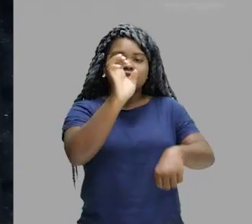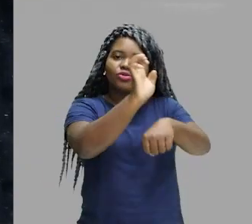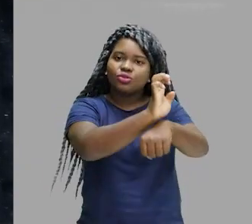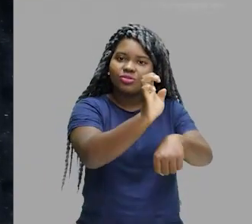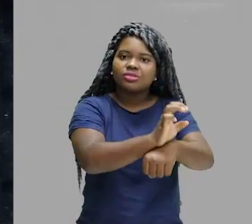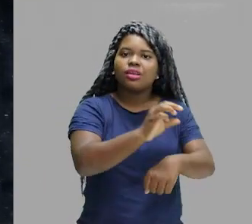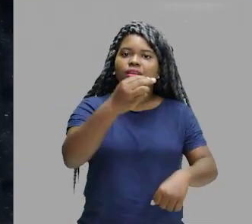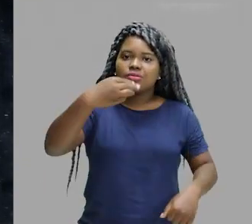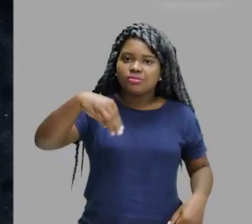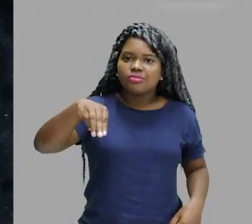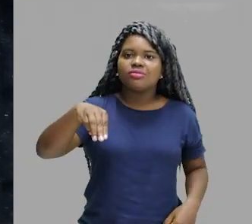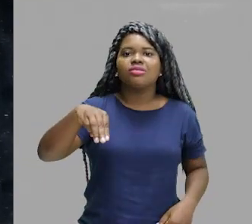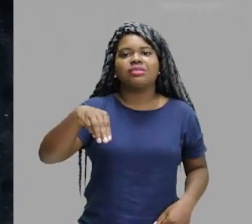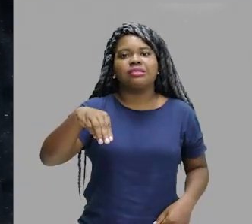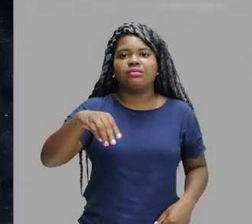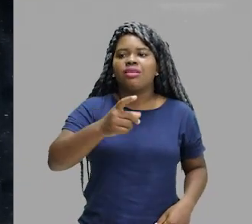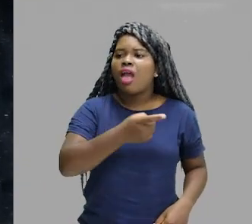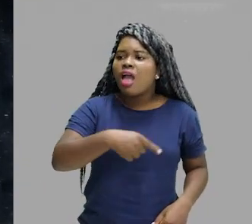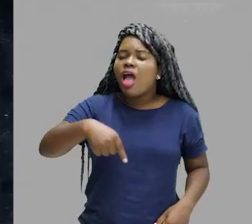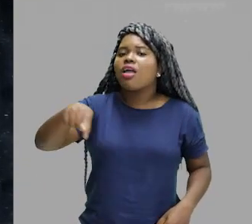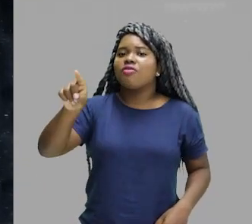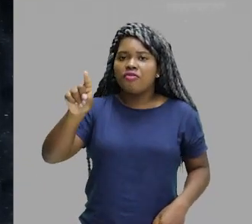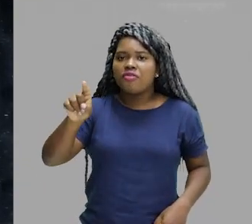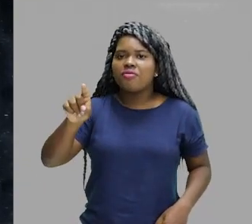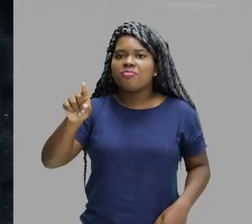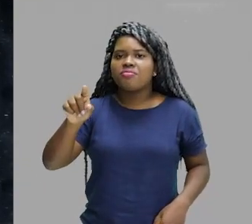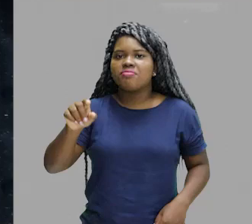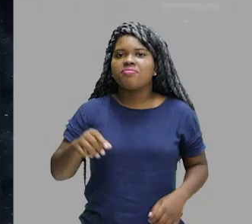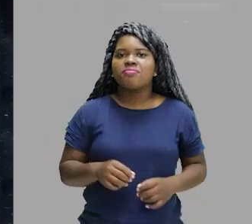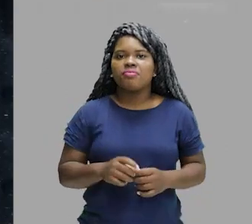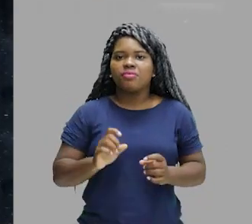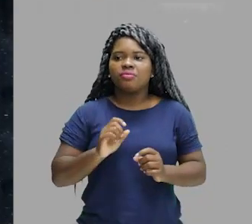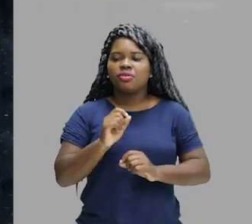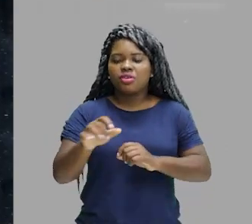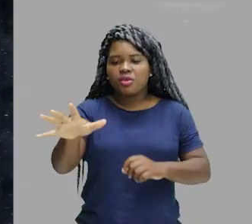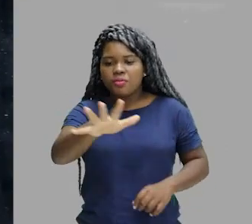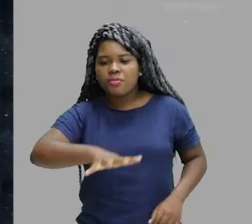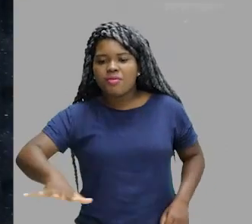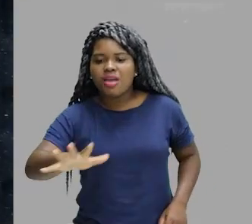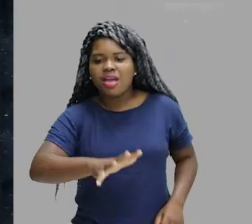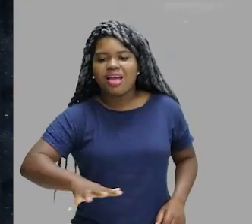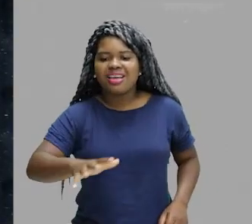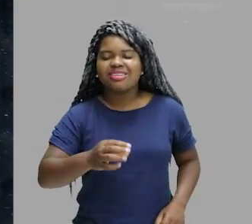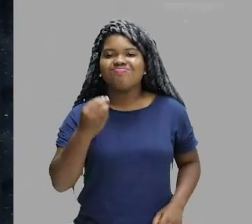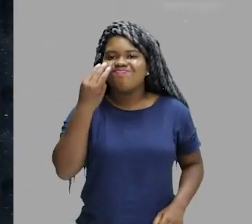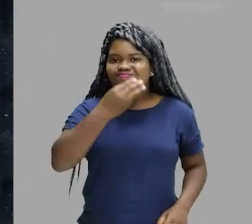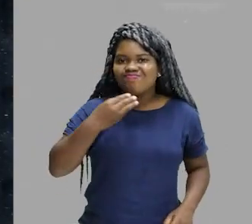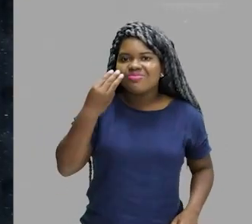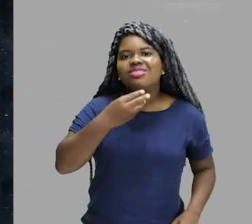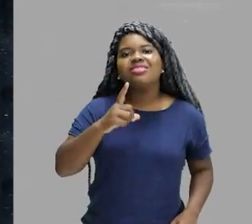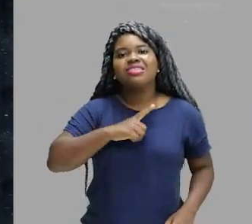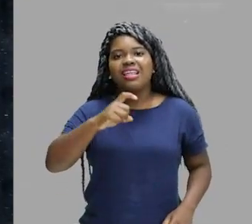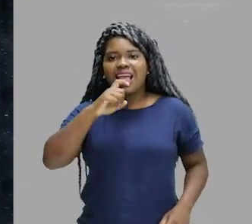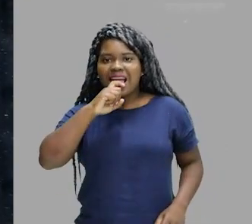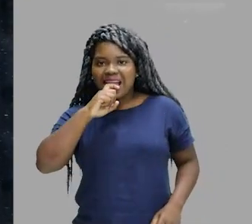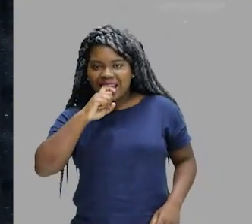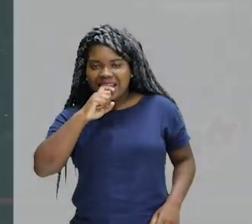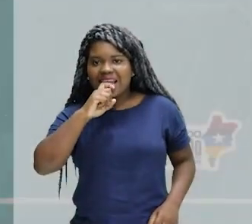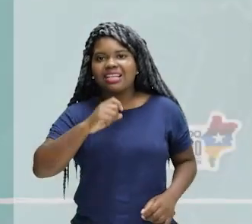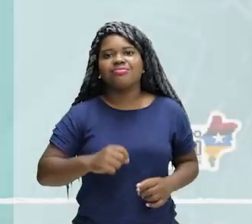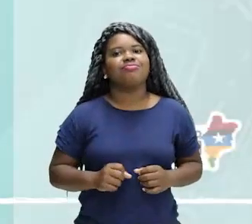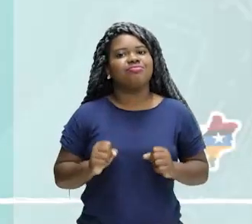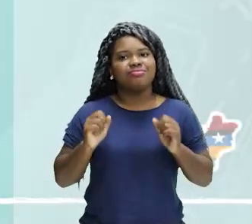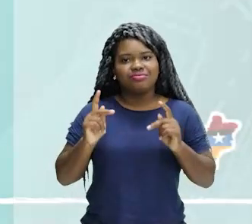para canaviais de açúcar no sudeste do país e acabam trabalhando nessas condições aqui precárias e